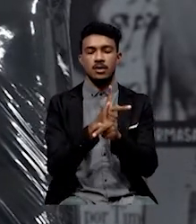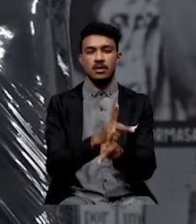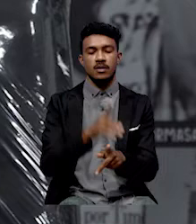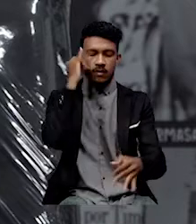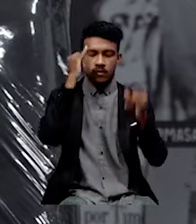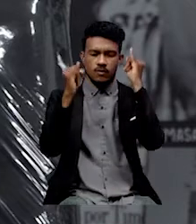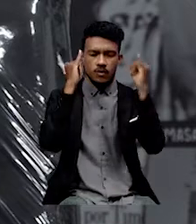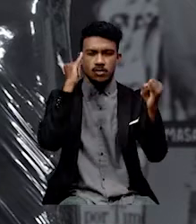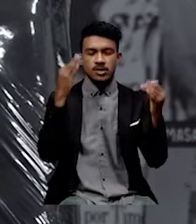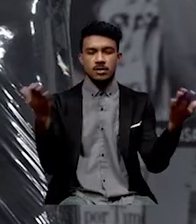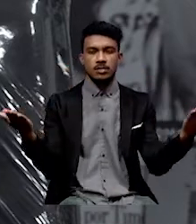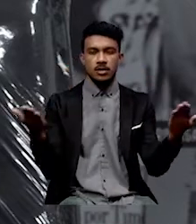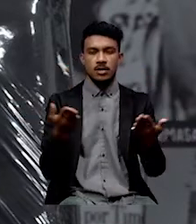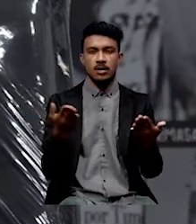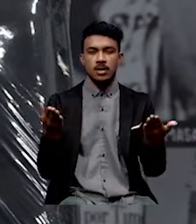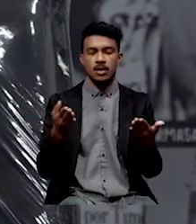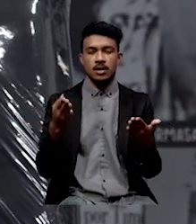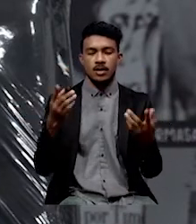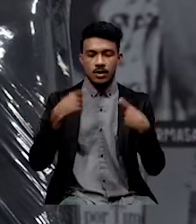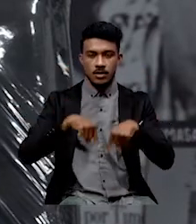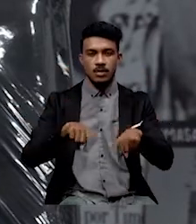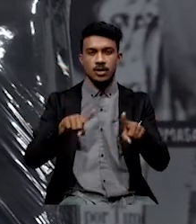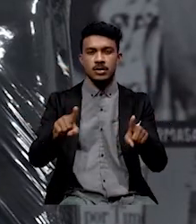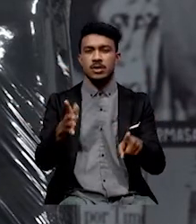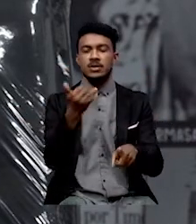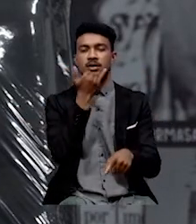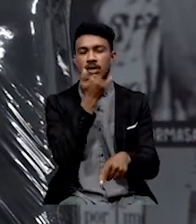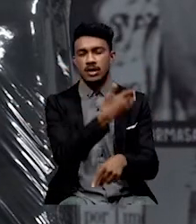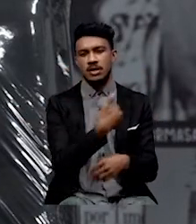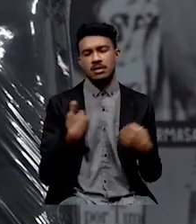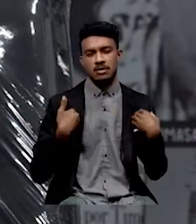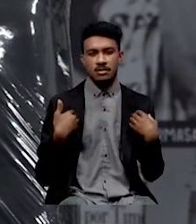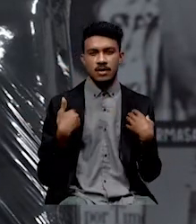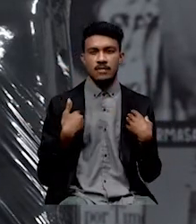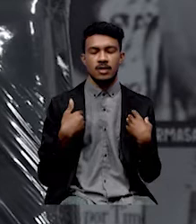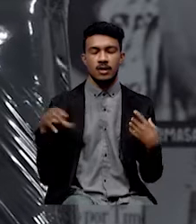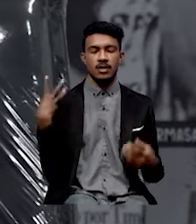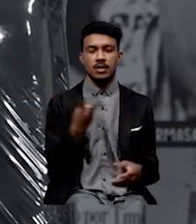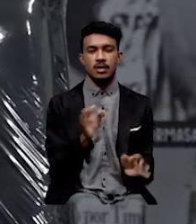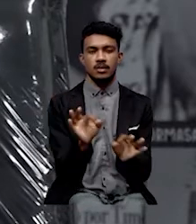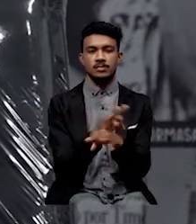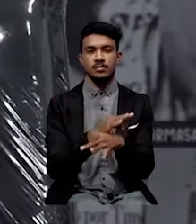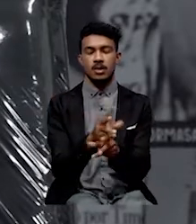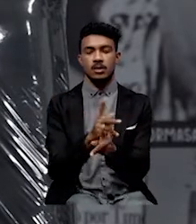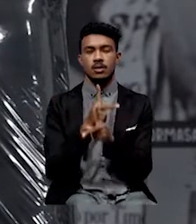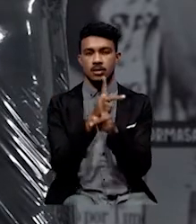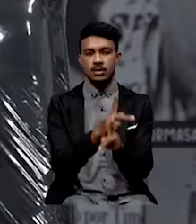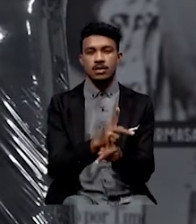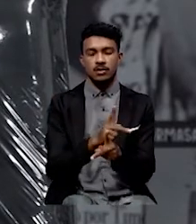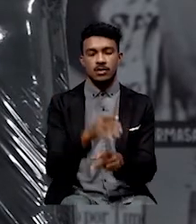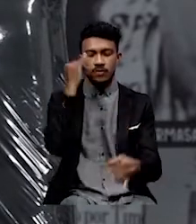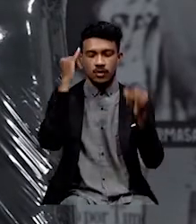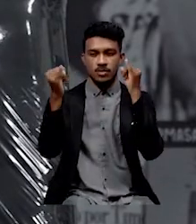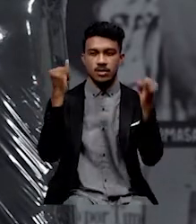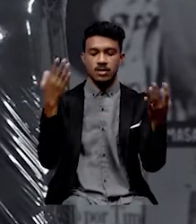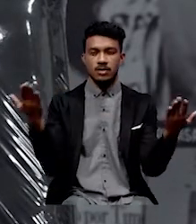informação de bem Halai vai a hoax, que é a desinformação, informação de bem baseada em rumores, informação de bem